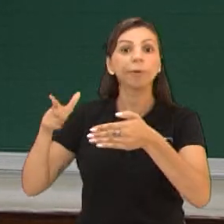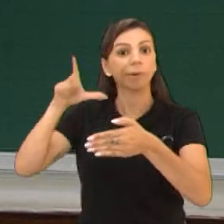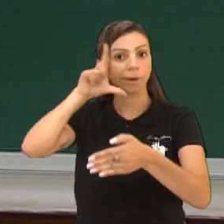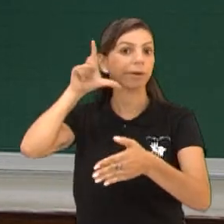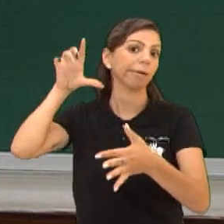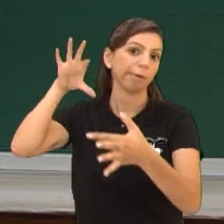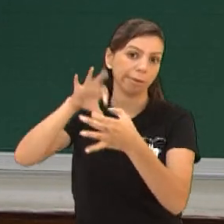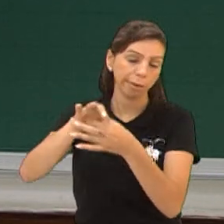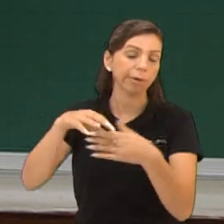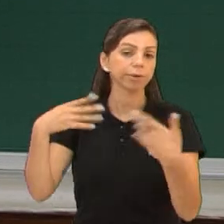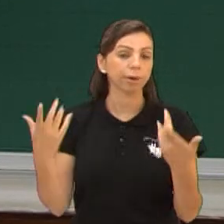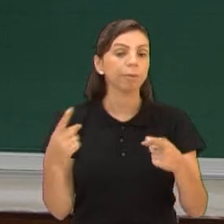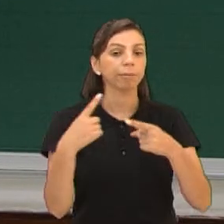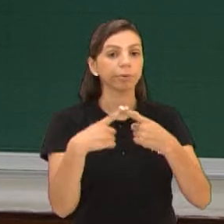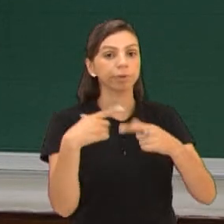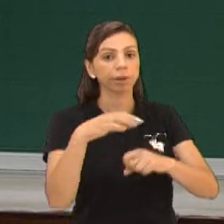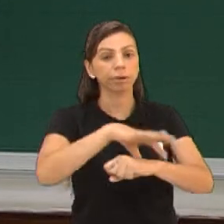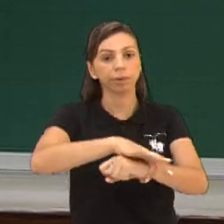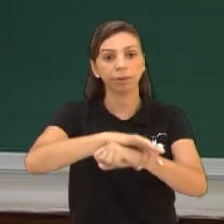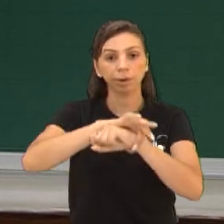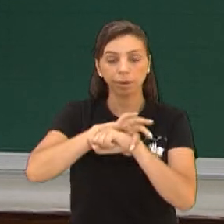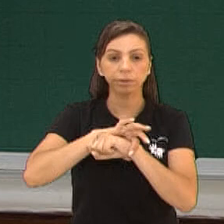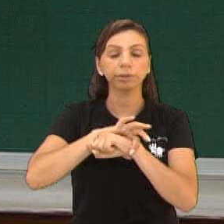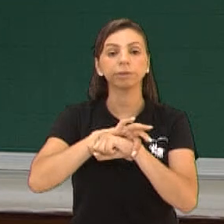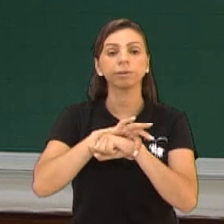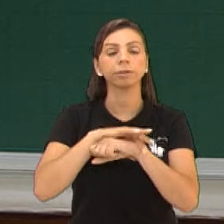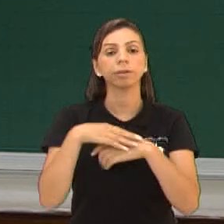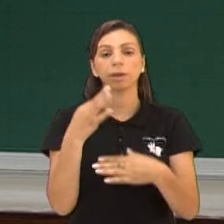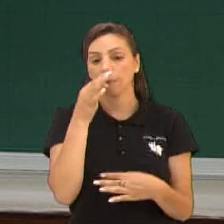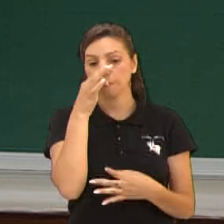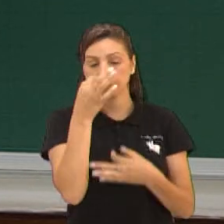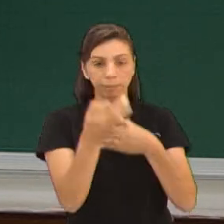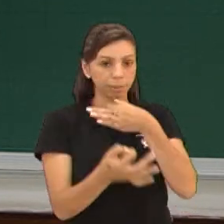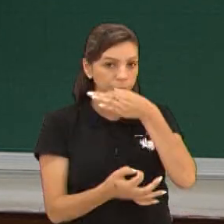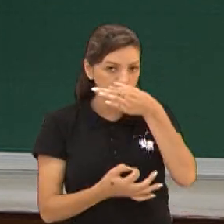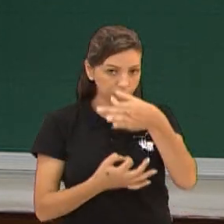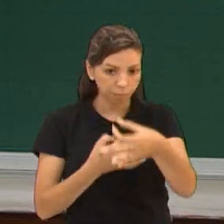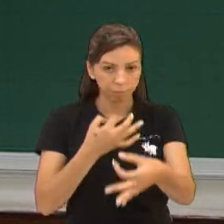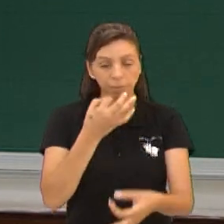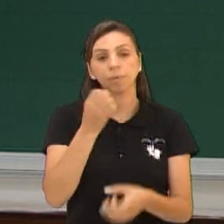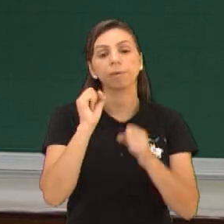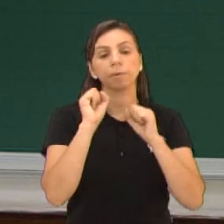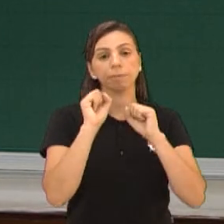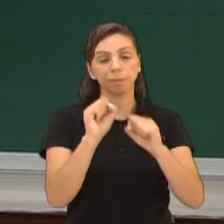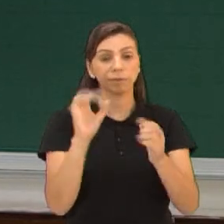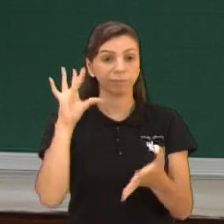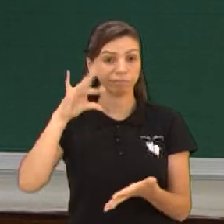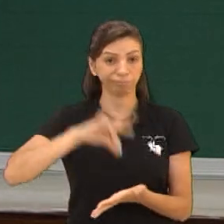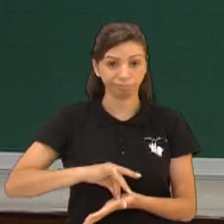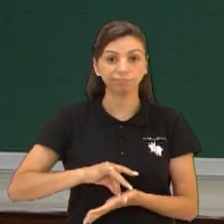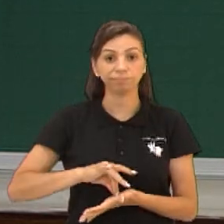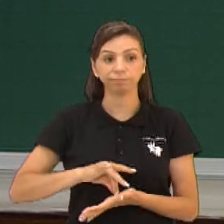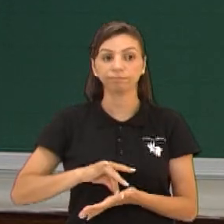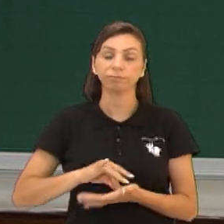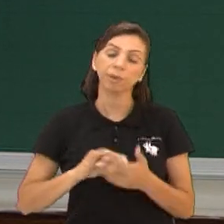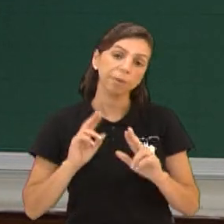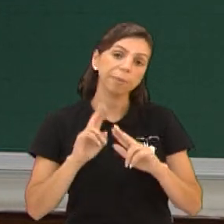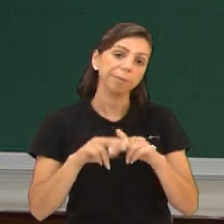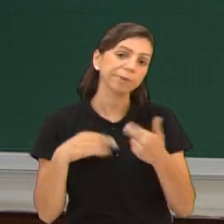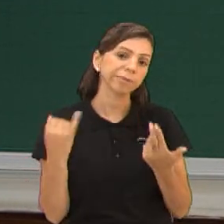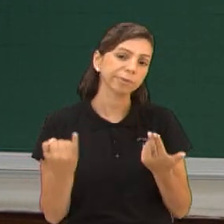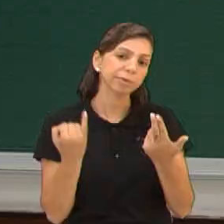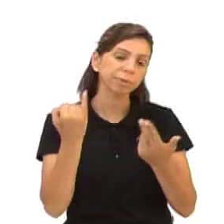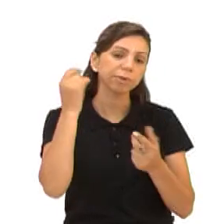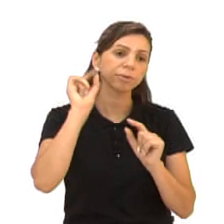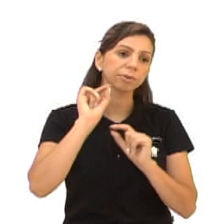isso justamente para nos garantir que as nossas argumentações pudessem ter validade e por isso é